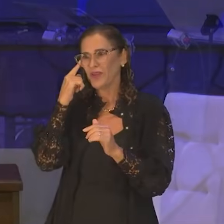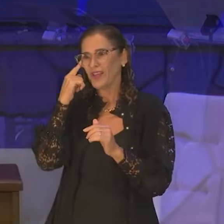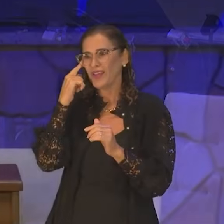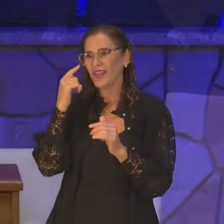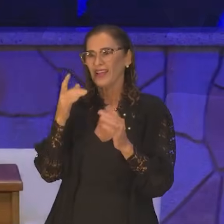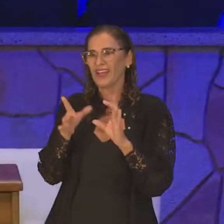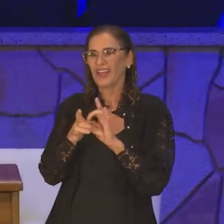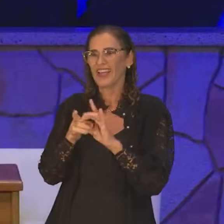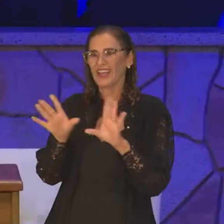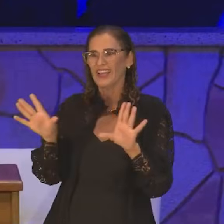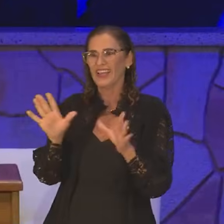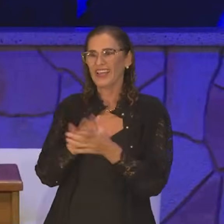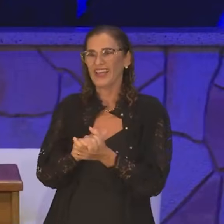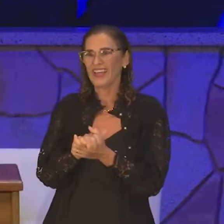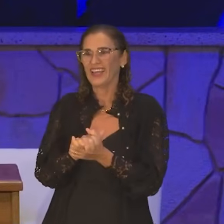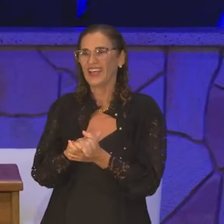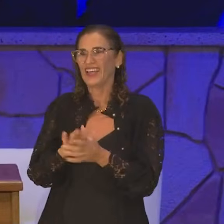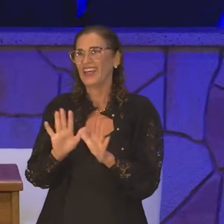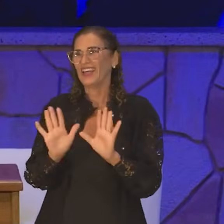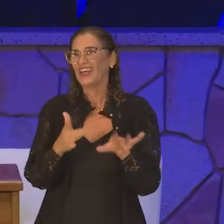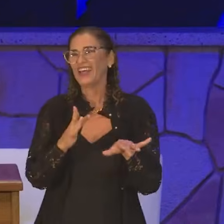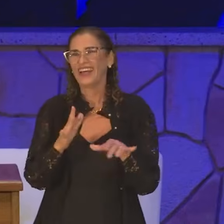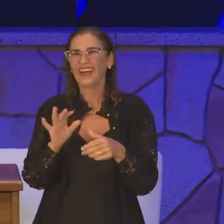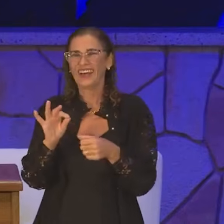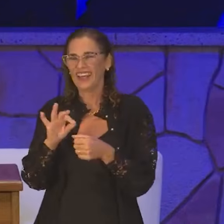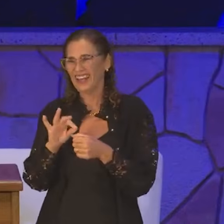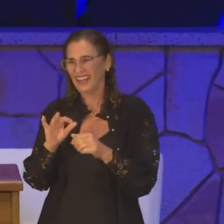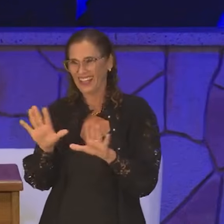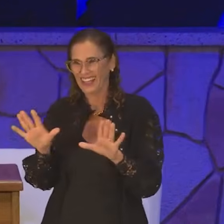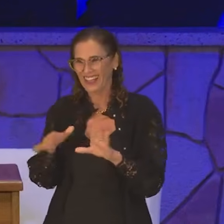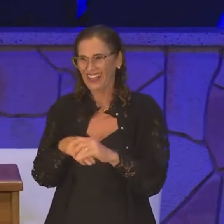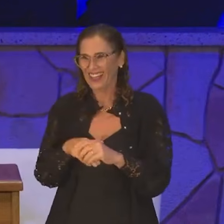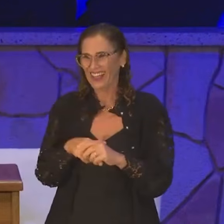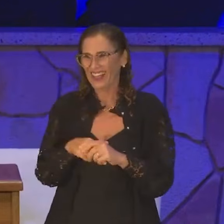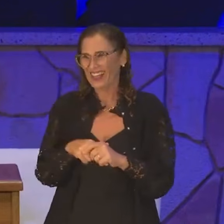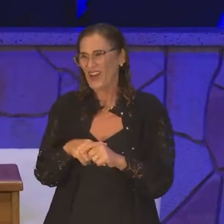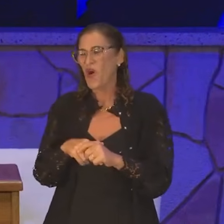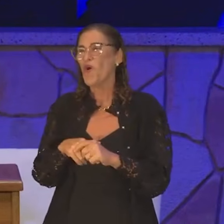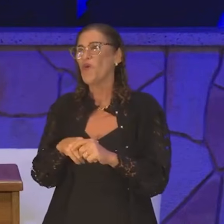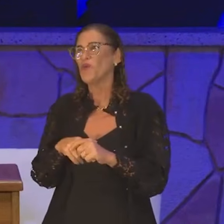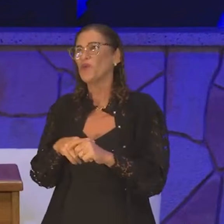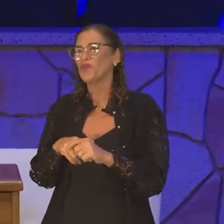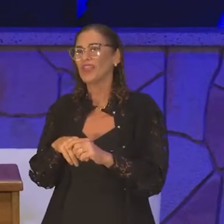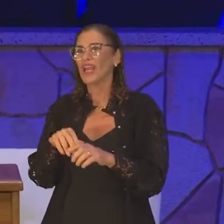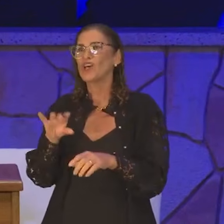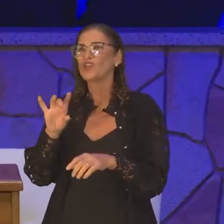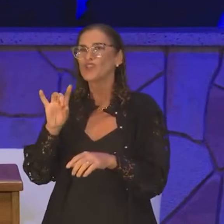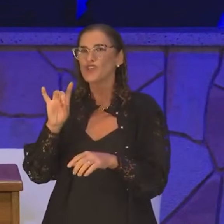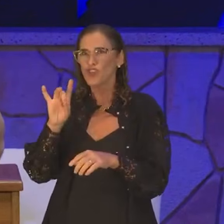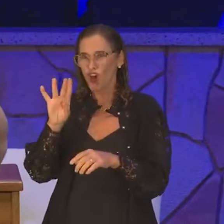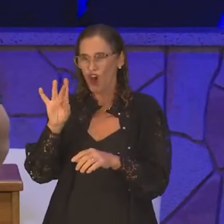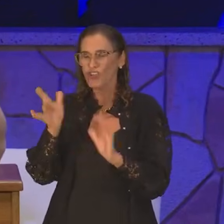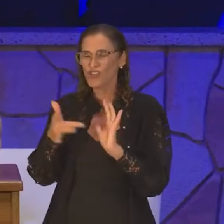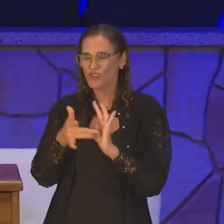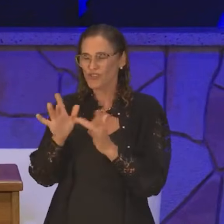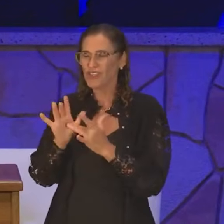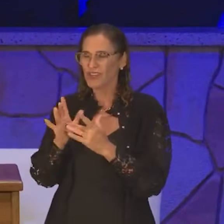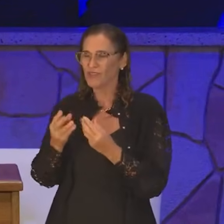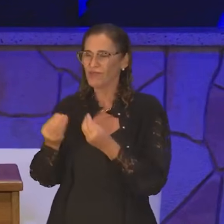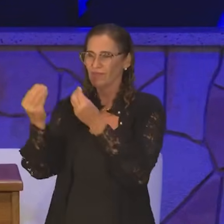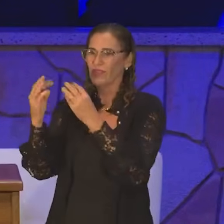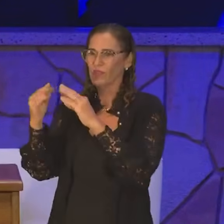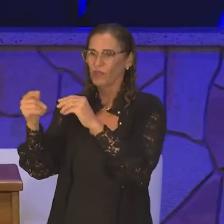que abrir mão de todas. Falei, esse não é Cristo, não abre mão de nada. Só para Cristo abrir mão. Eu tenho a